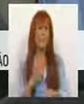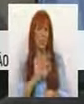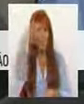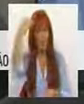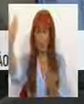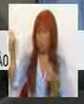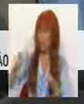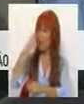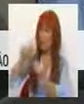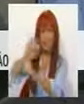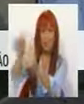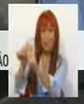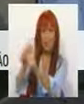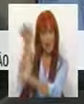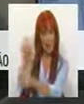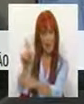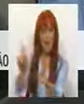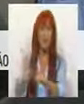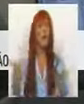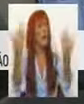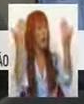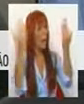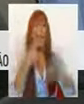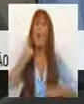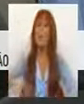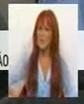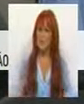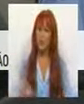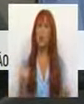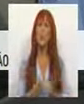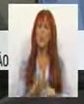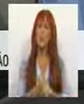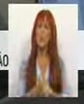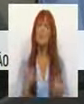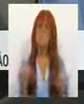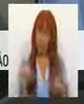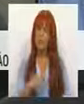pelas pessoas também que o acompanham, e saudar mais uma vez o trabalho,